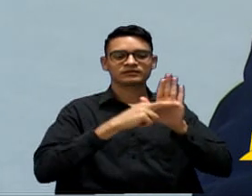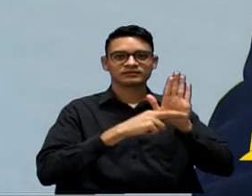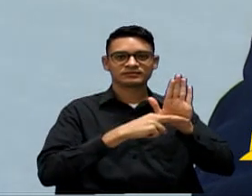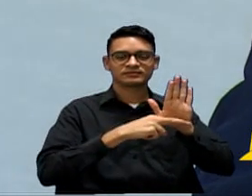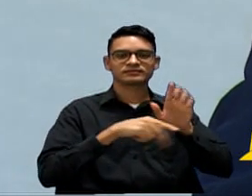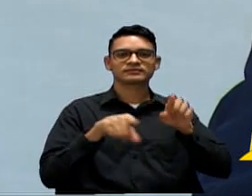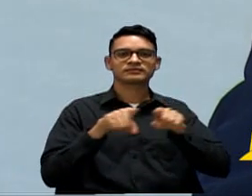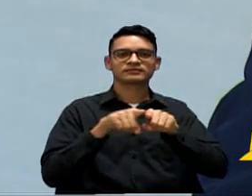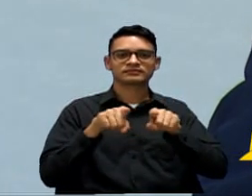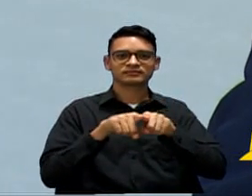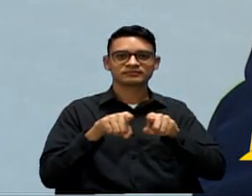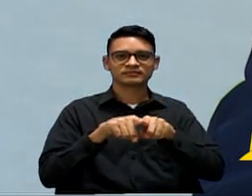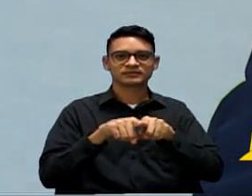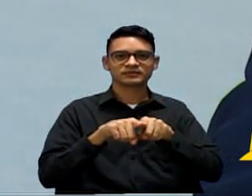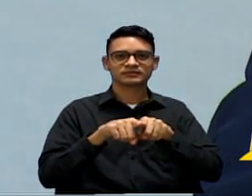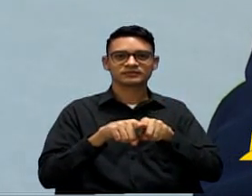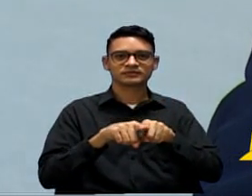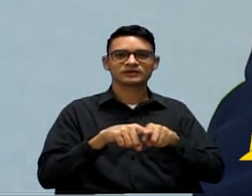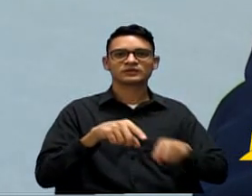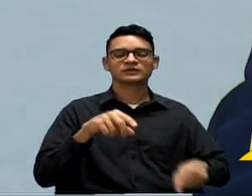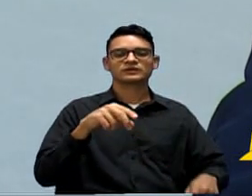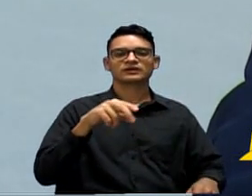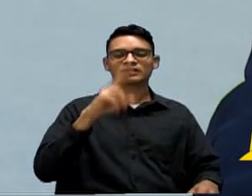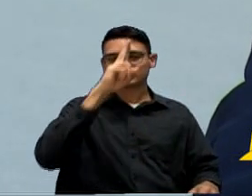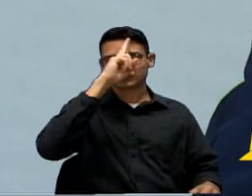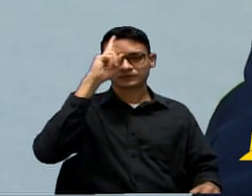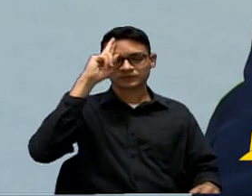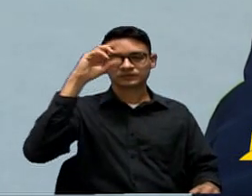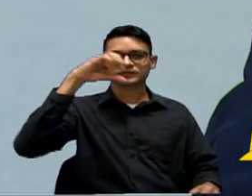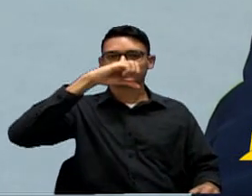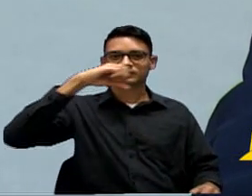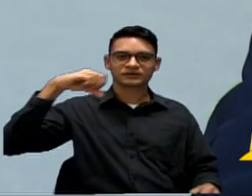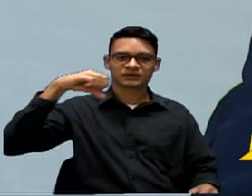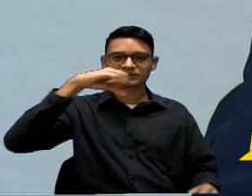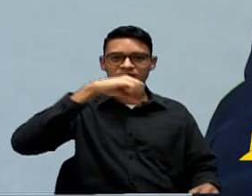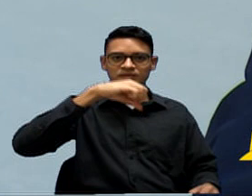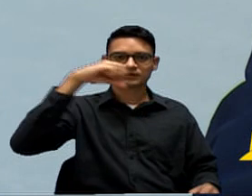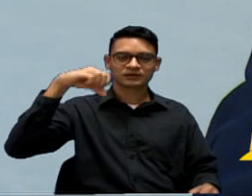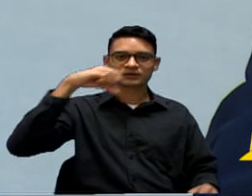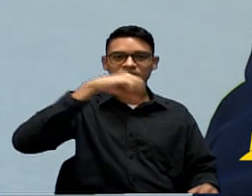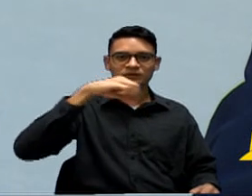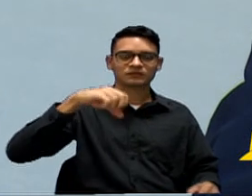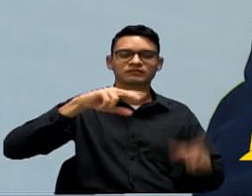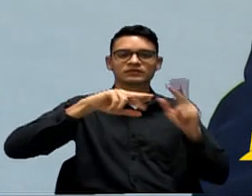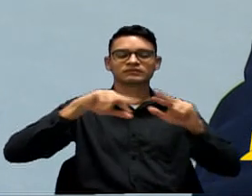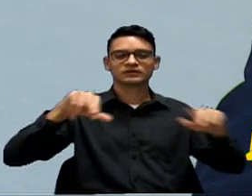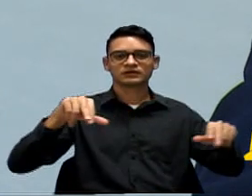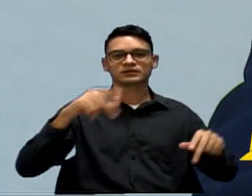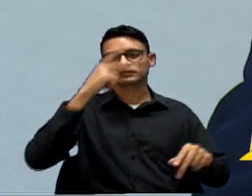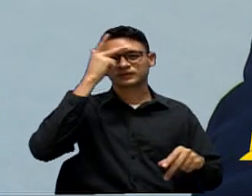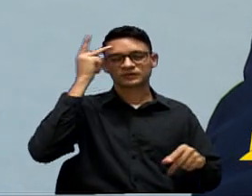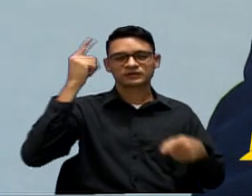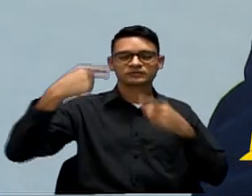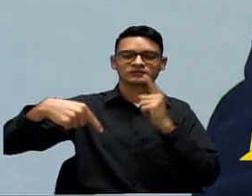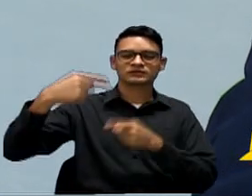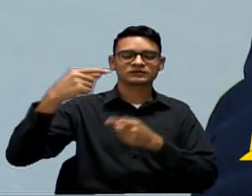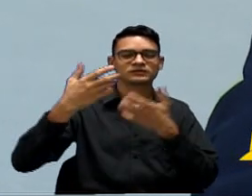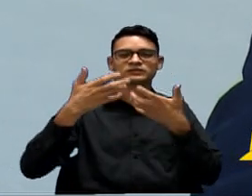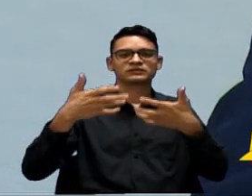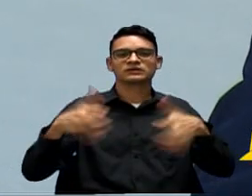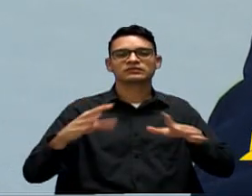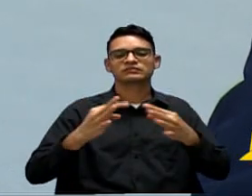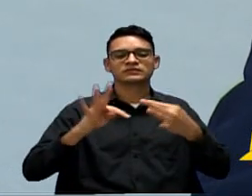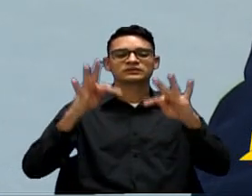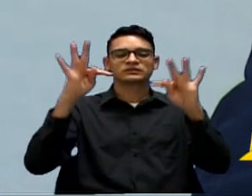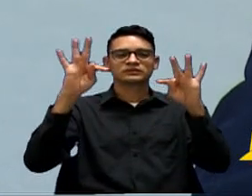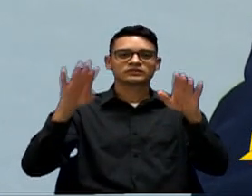aí os motoristas por aplicativo em Sorocaba, a discussão que teve muito grande, o pessoal não queria. É uma tecnologia